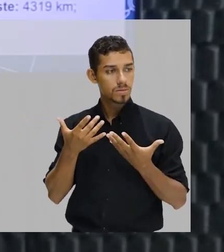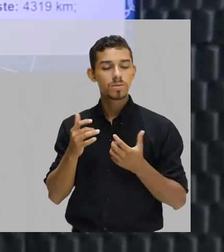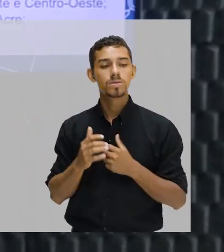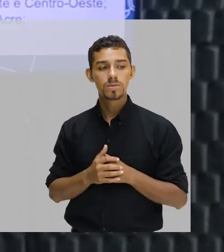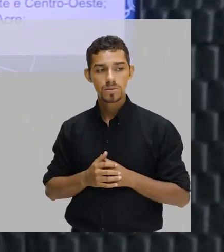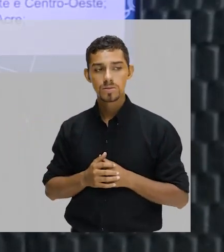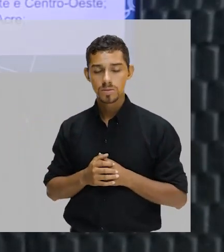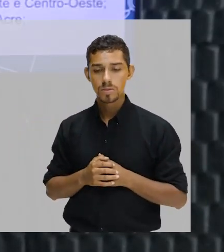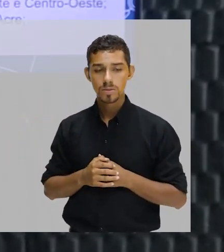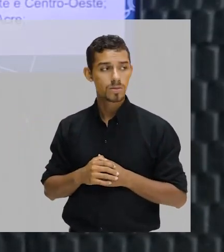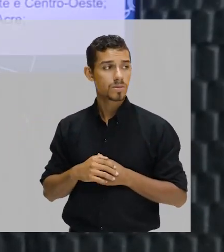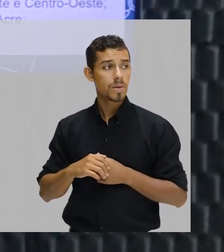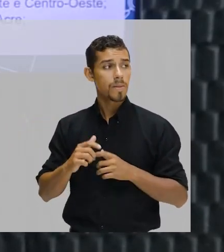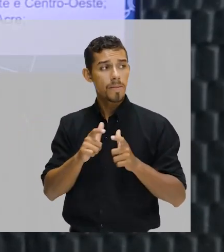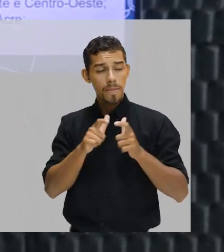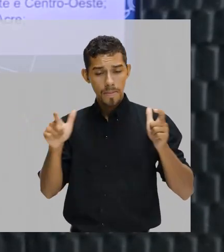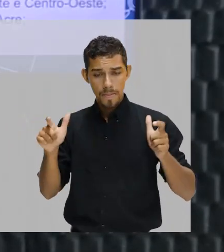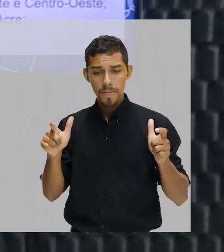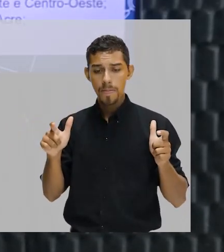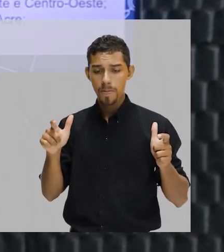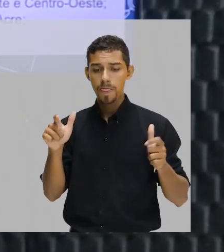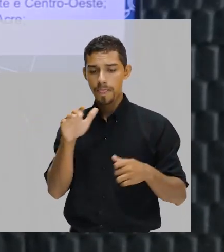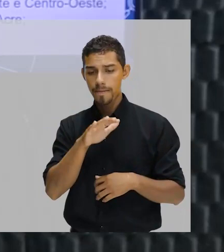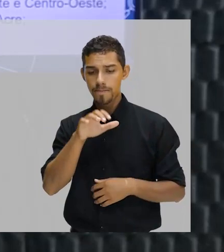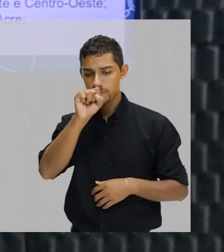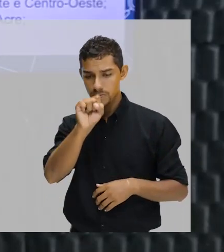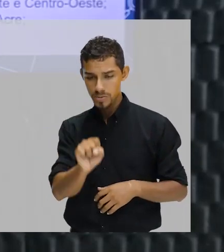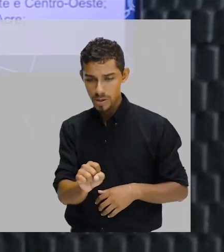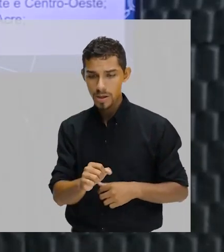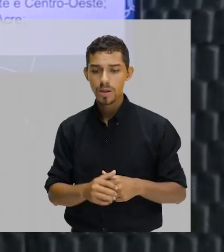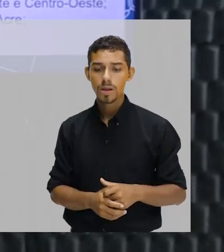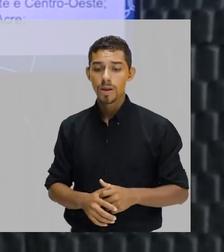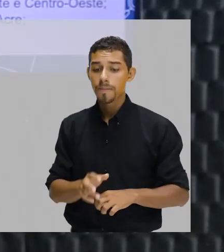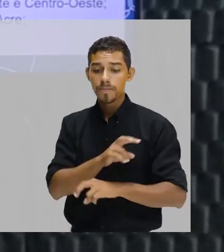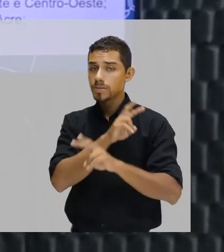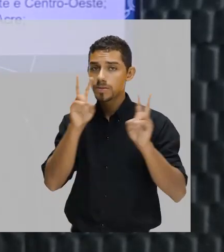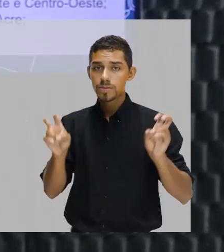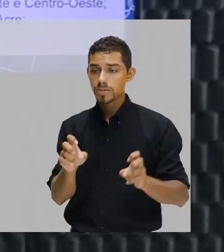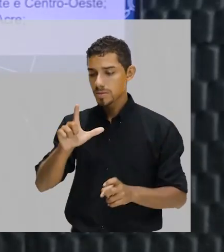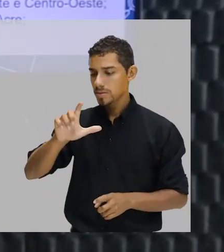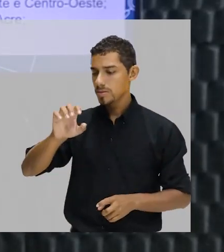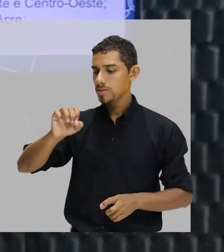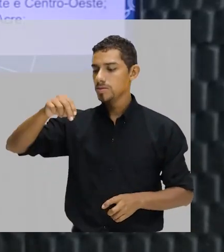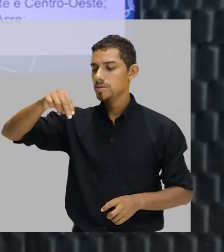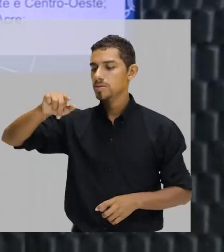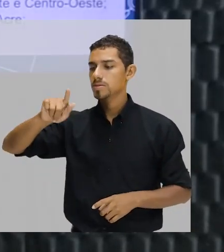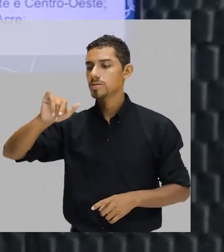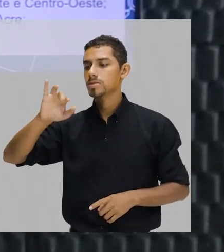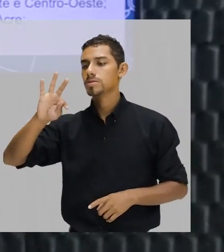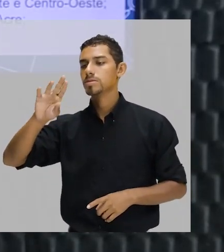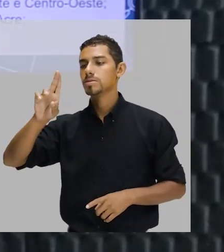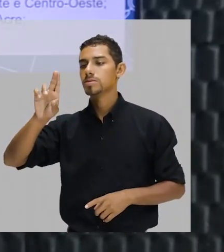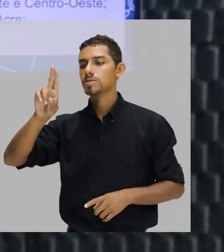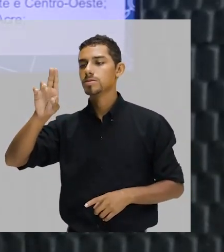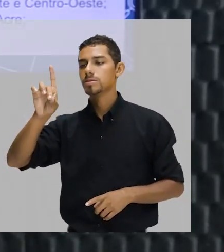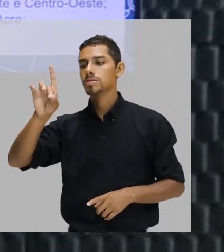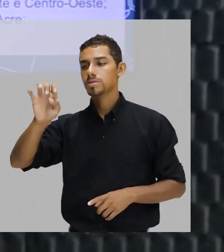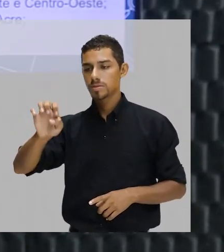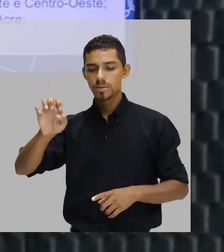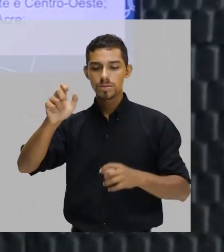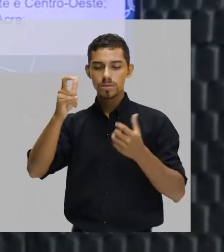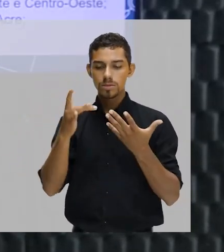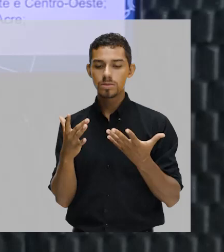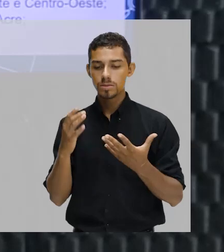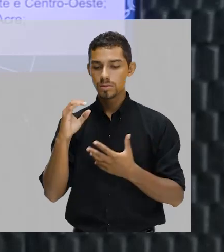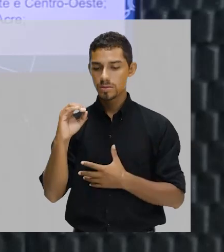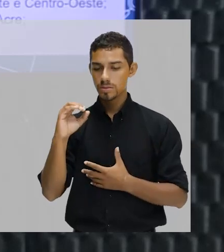a grande parte do nosso território está sim no hemisfério sul. E em relação à nossa longitude, aí sim, o Brasil é 100% no hemisfério